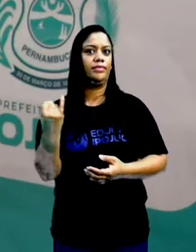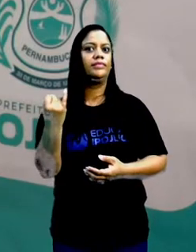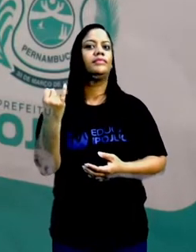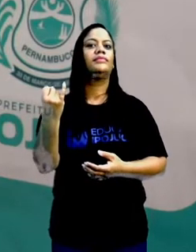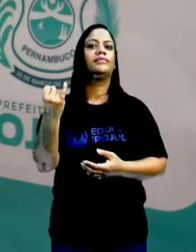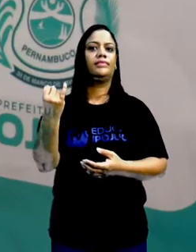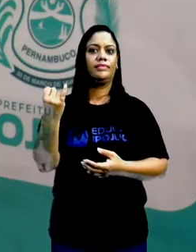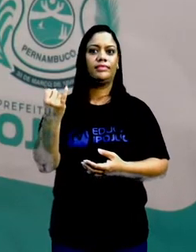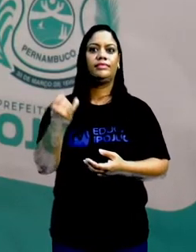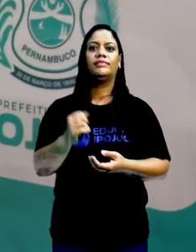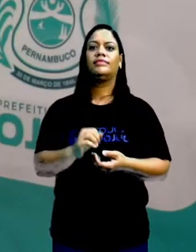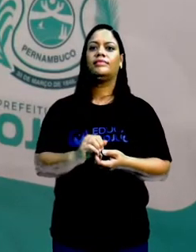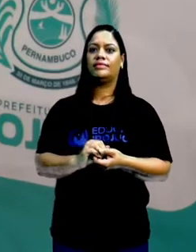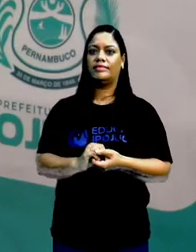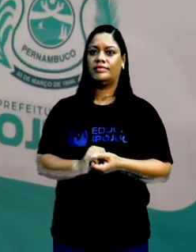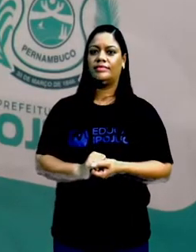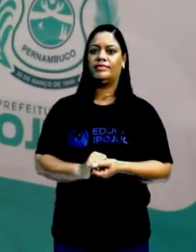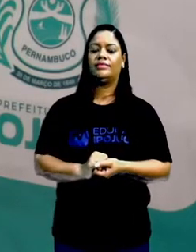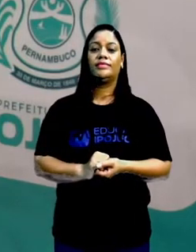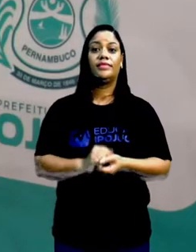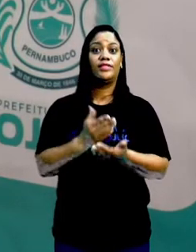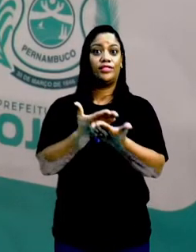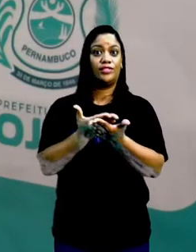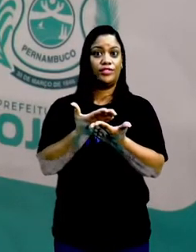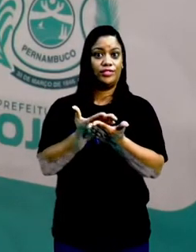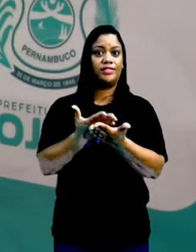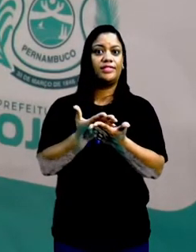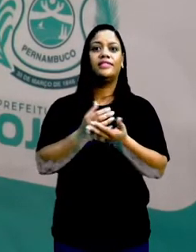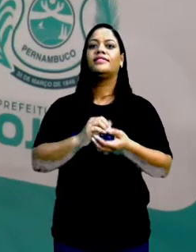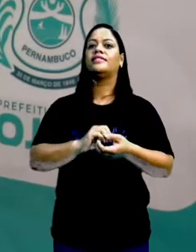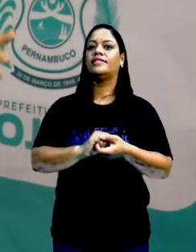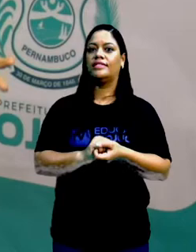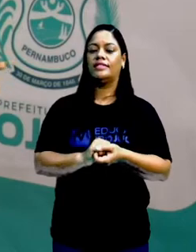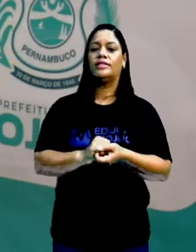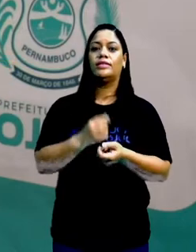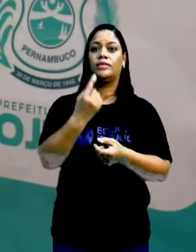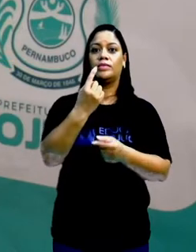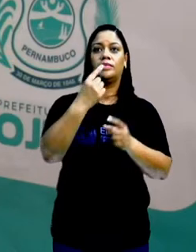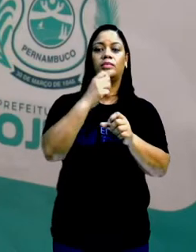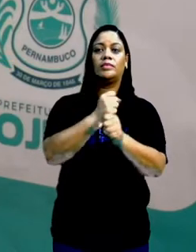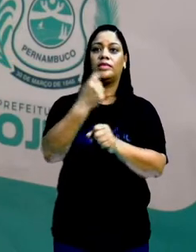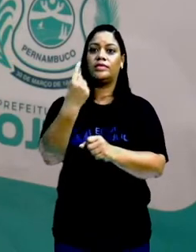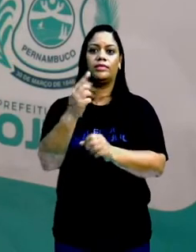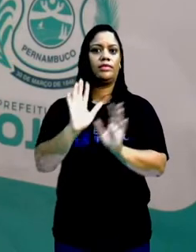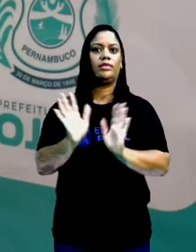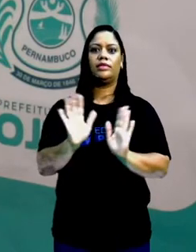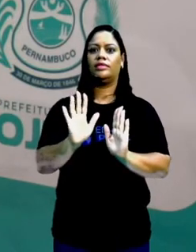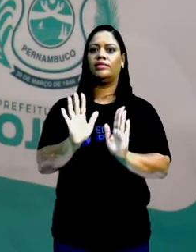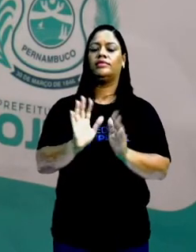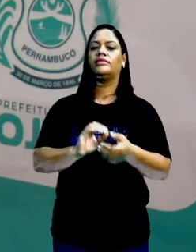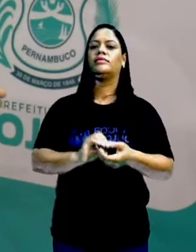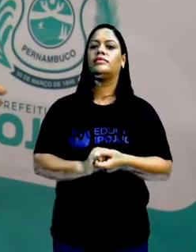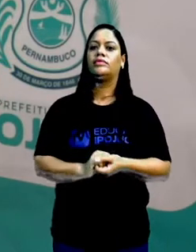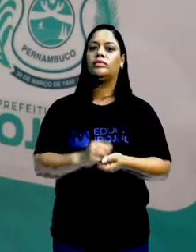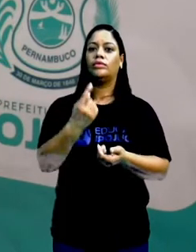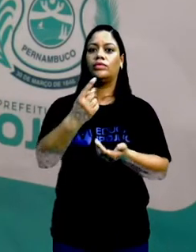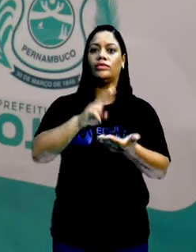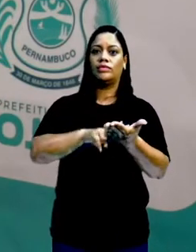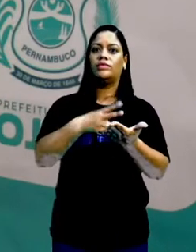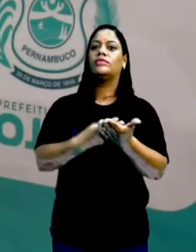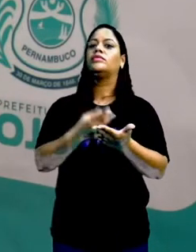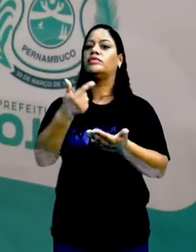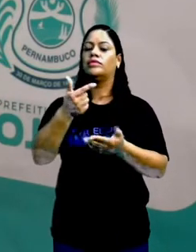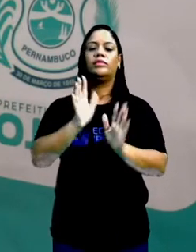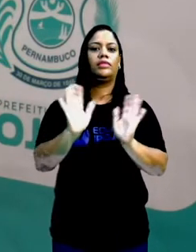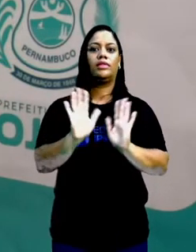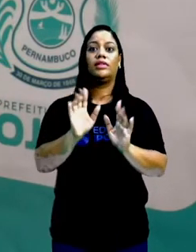quê? É, não estender na tabuada. Não é aquele de decorar 1 mais 1, 1 mais 2. Não. 1 vezes 2, 1 vezes...